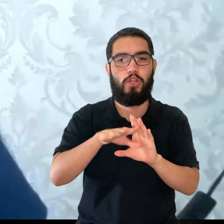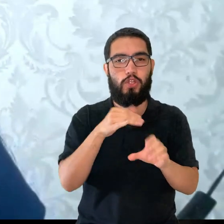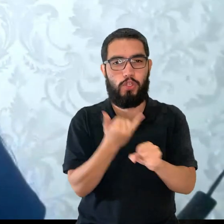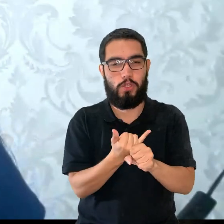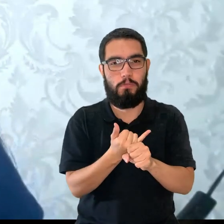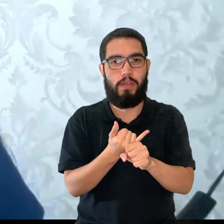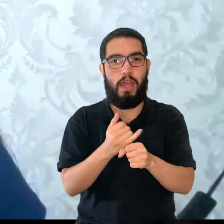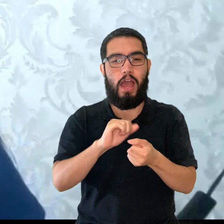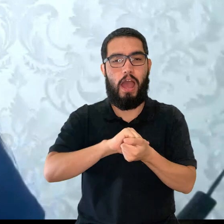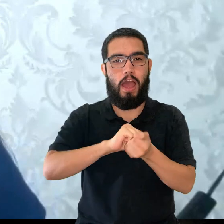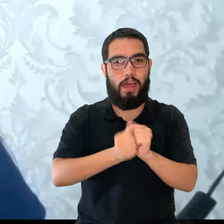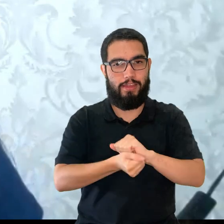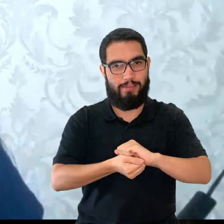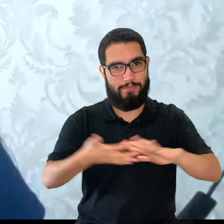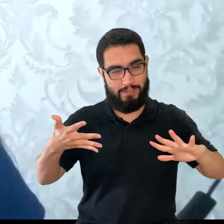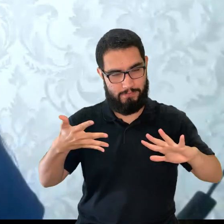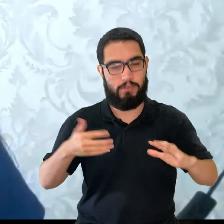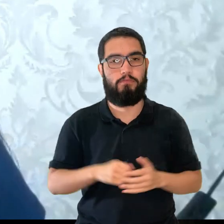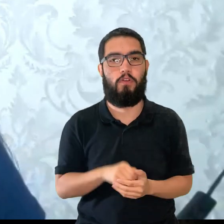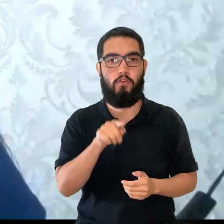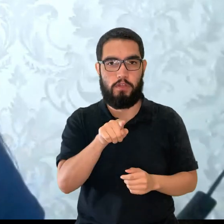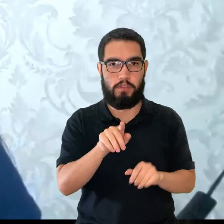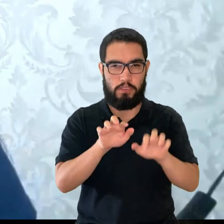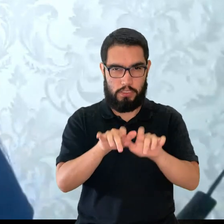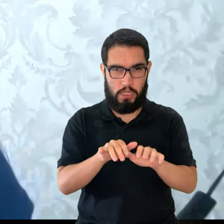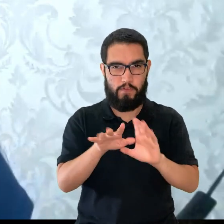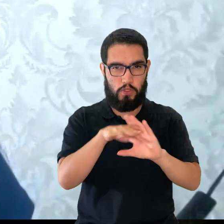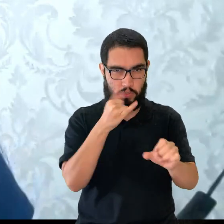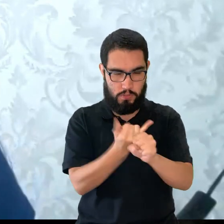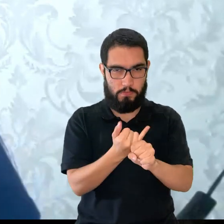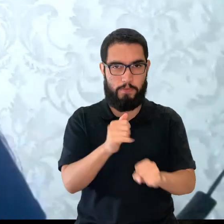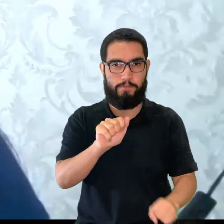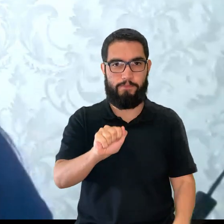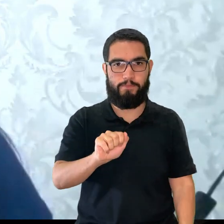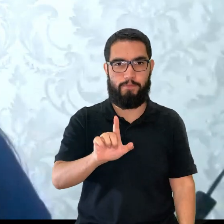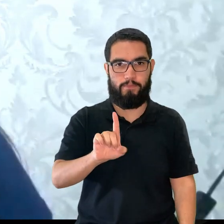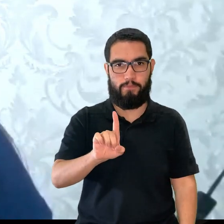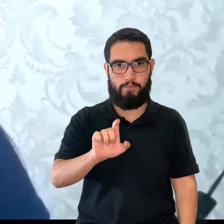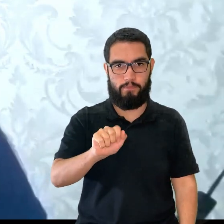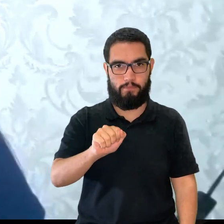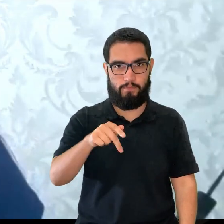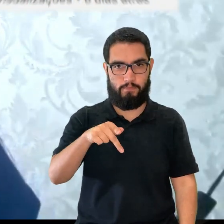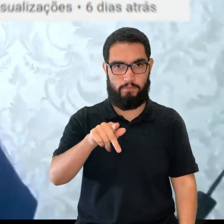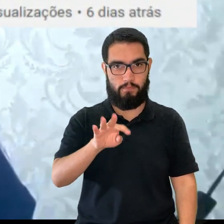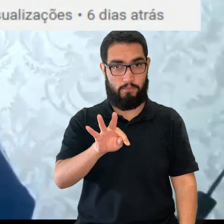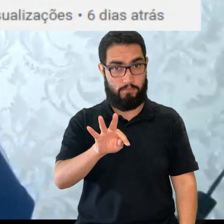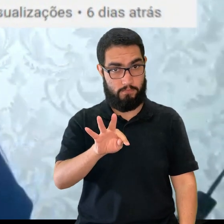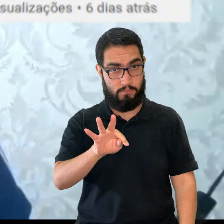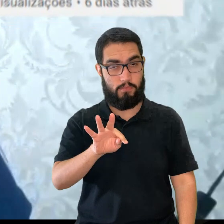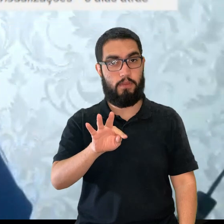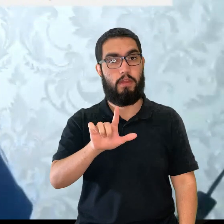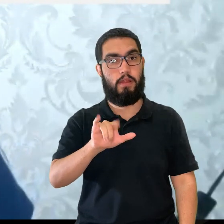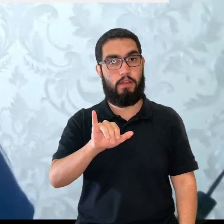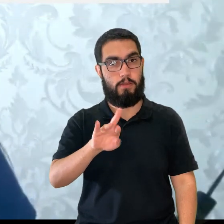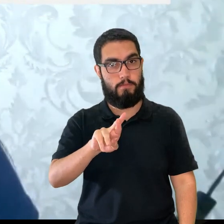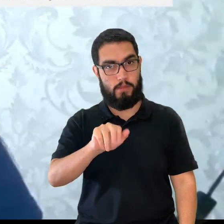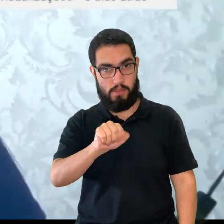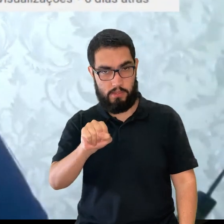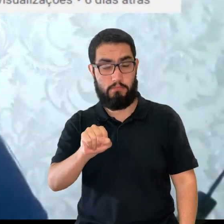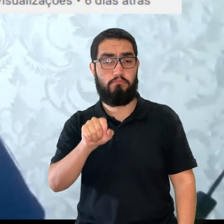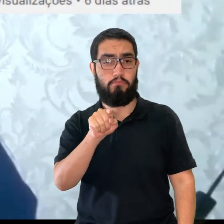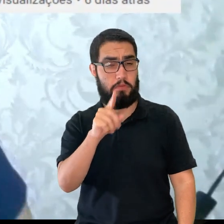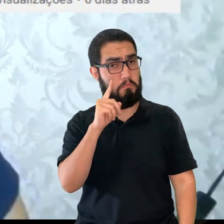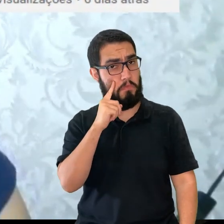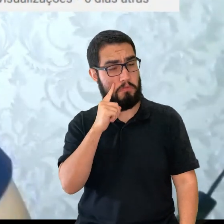Adapt Libras. Então, dentro do YouTube, você pesquisa Adapt Libras. Lá dentro do canal vai ter a live. Você procura